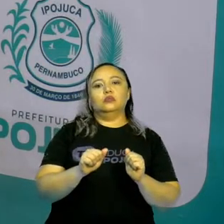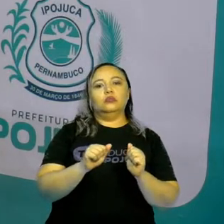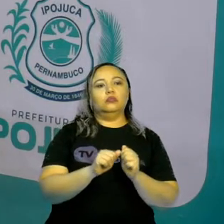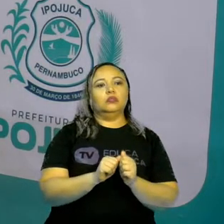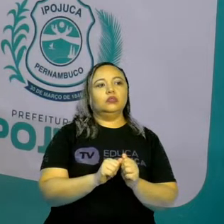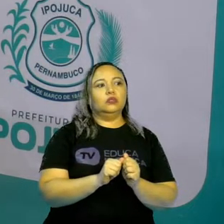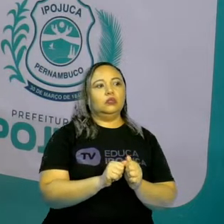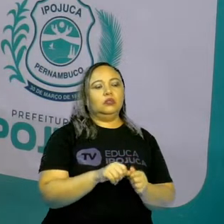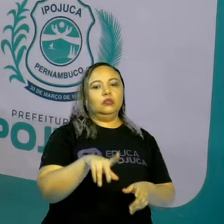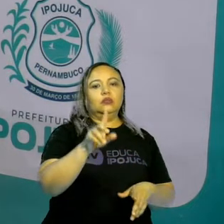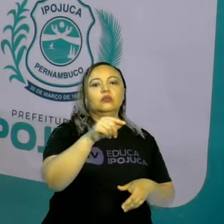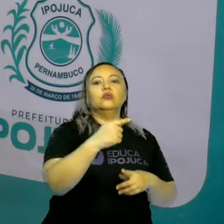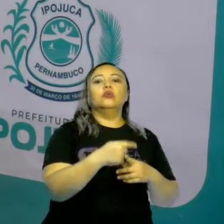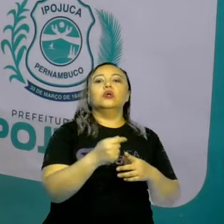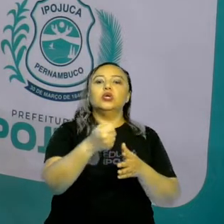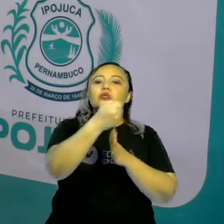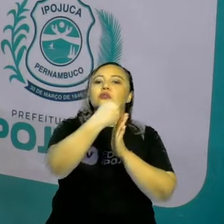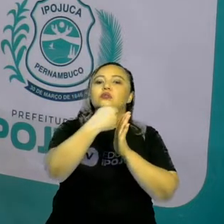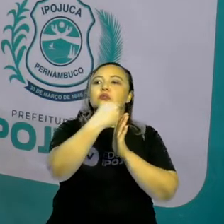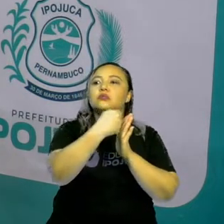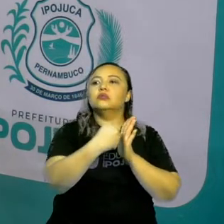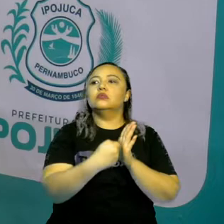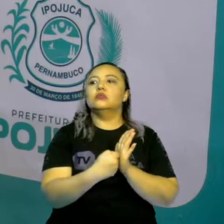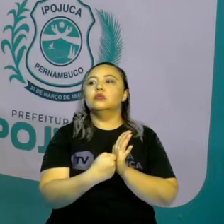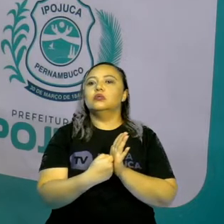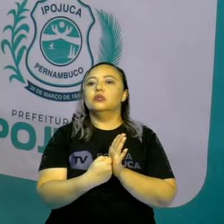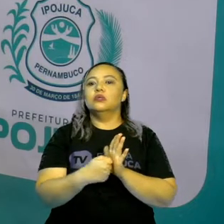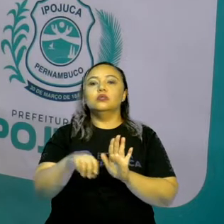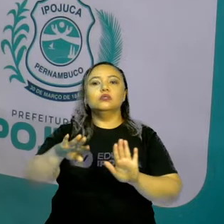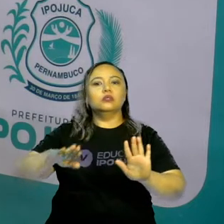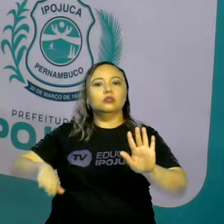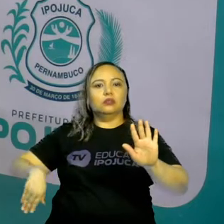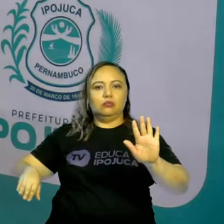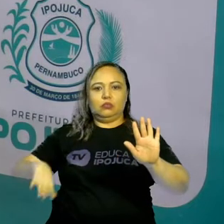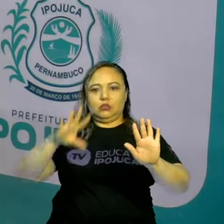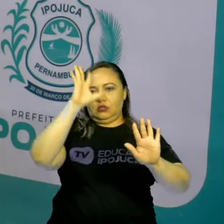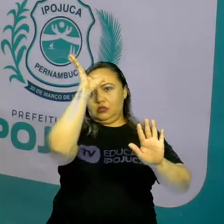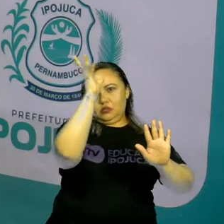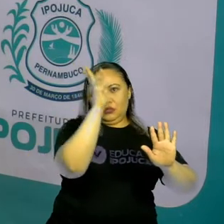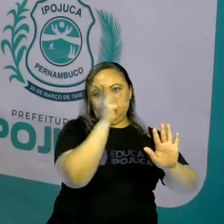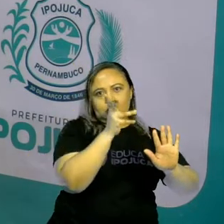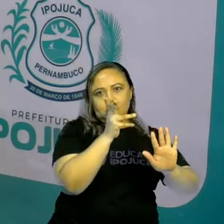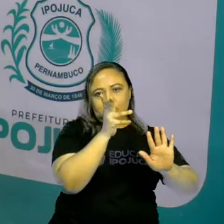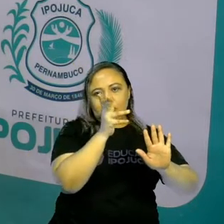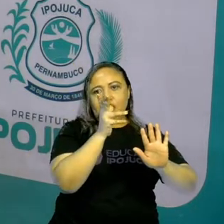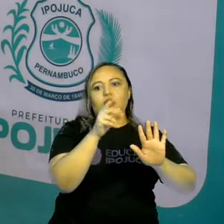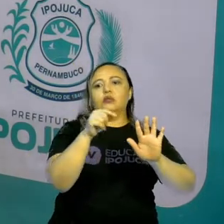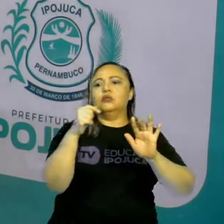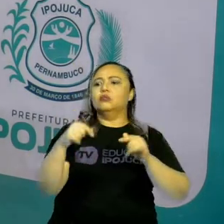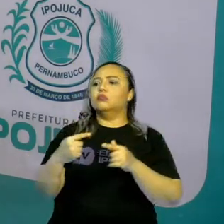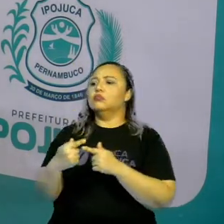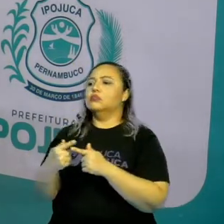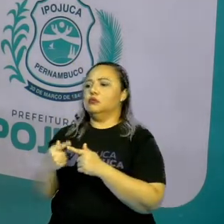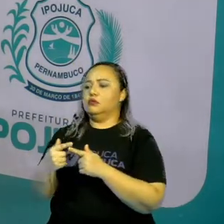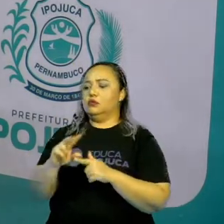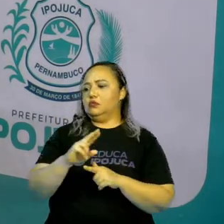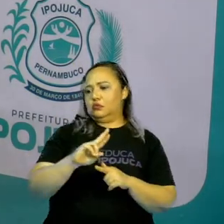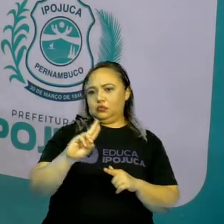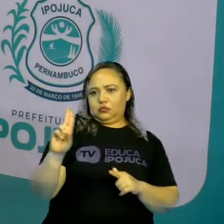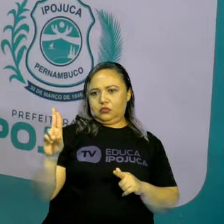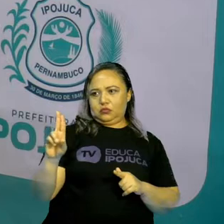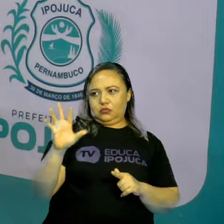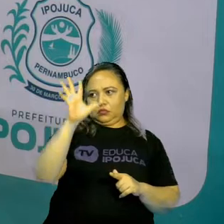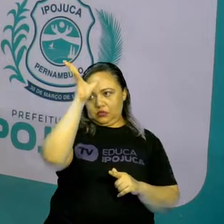Galinhas. E você vai fazendo aquela pesquisa bem legal. Você pode pesquisar várias coisas sobre